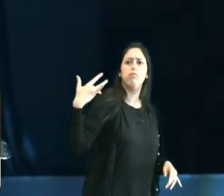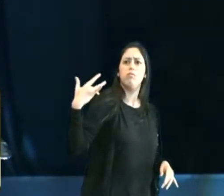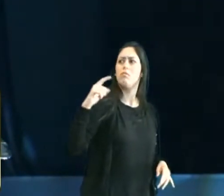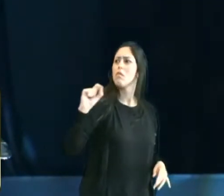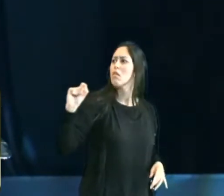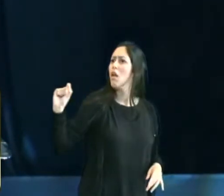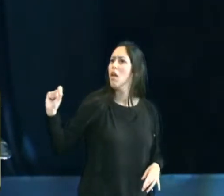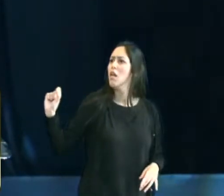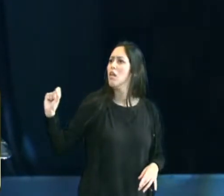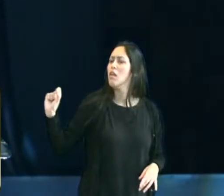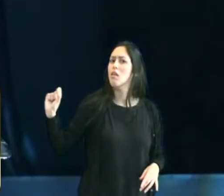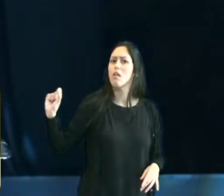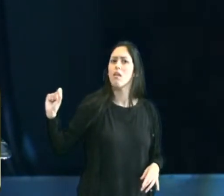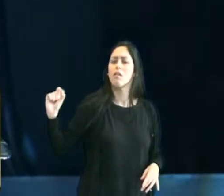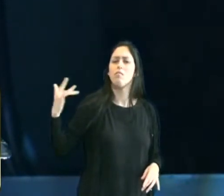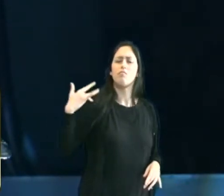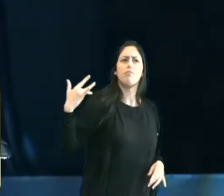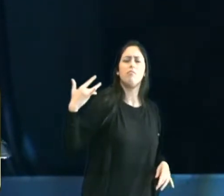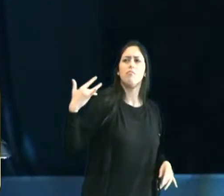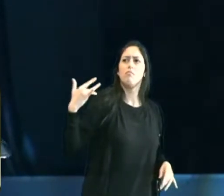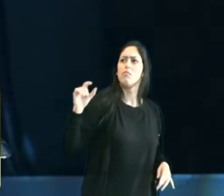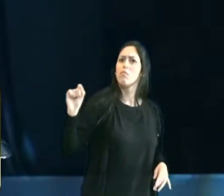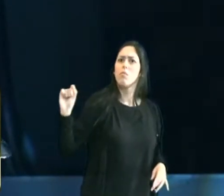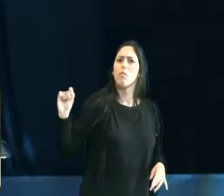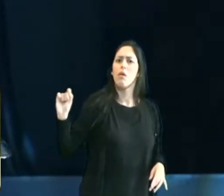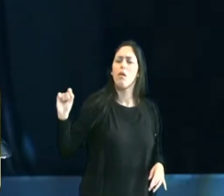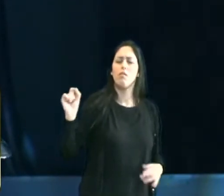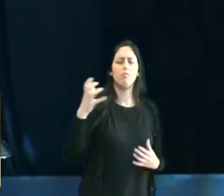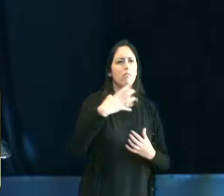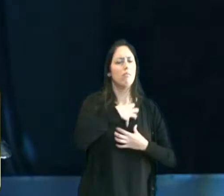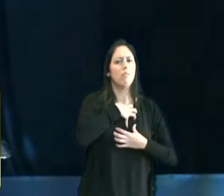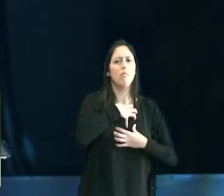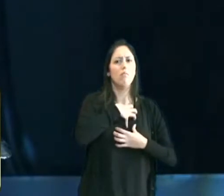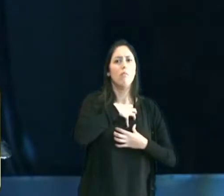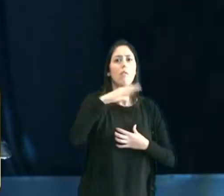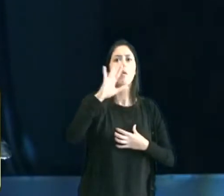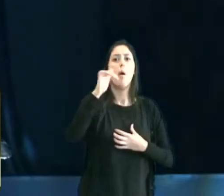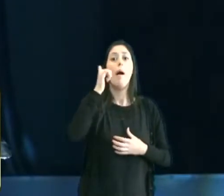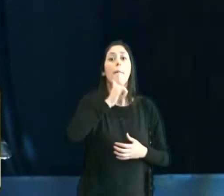tocou? E uma mulher diz, fui eu.